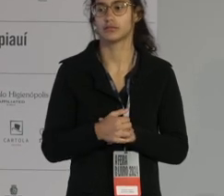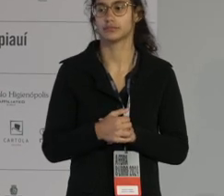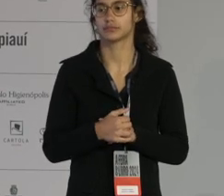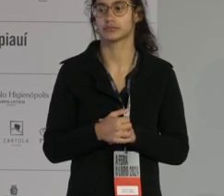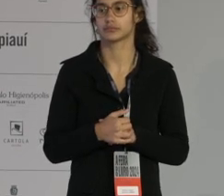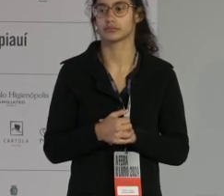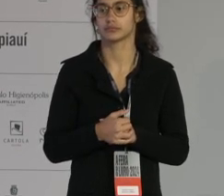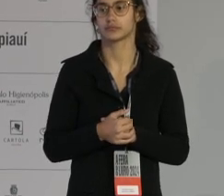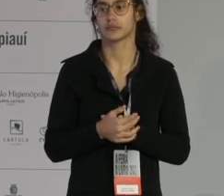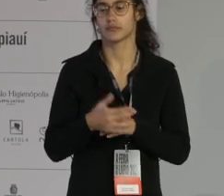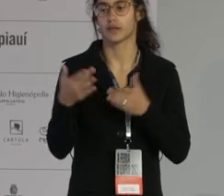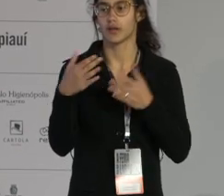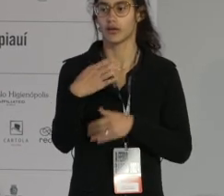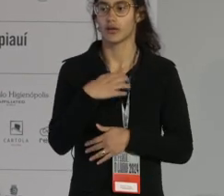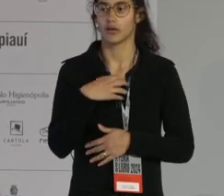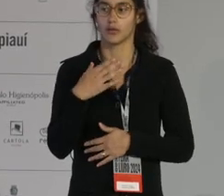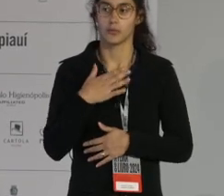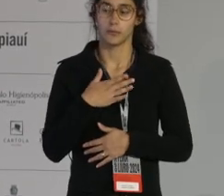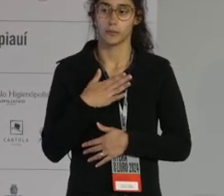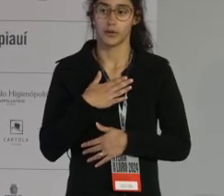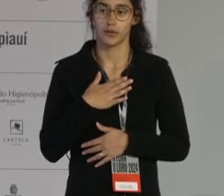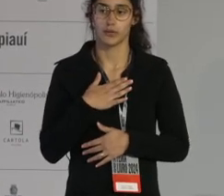Agora, no meu caso,